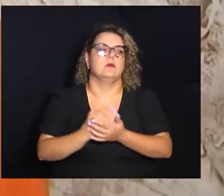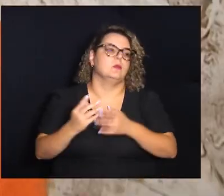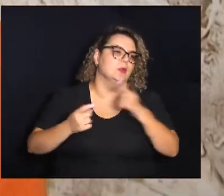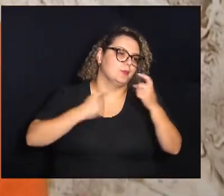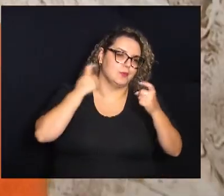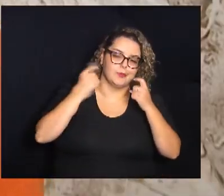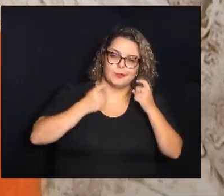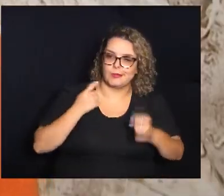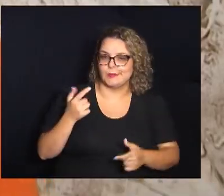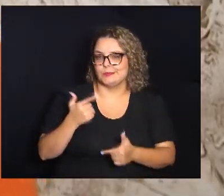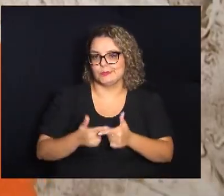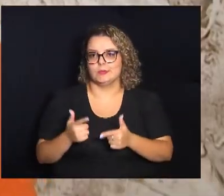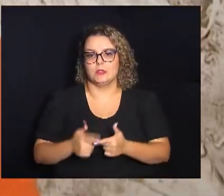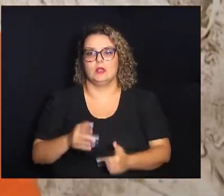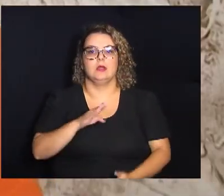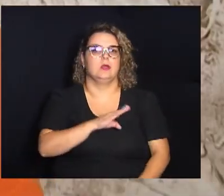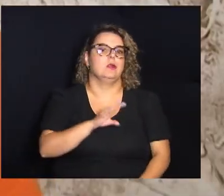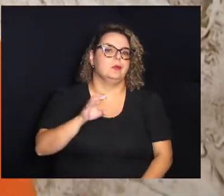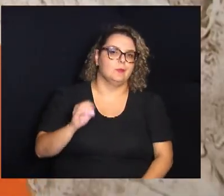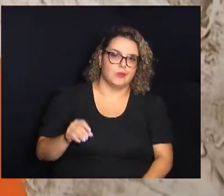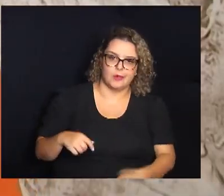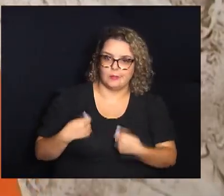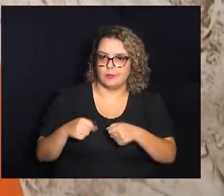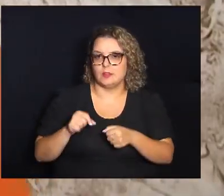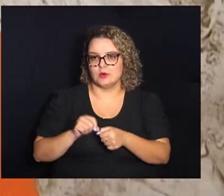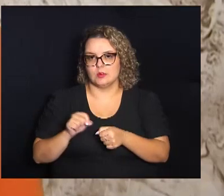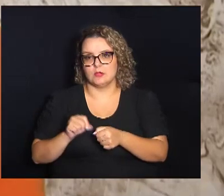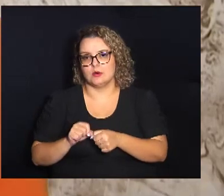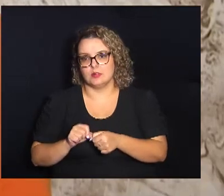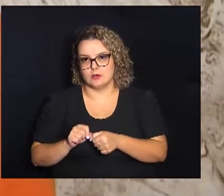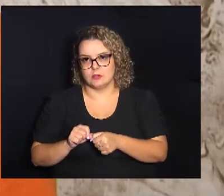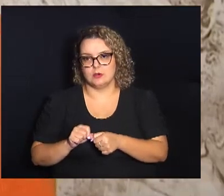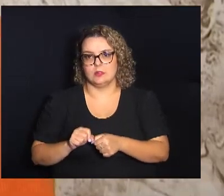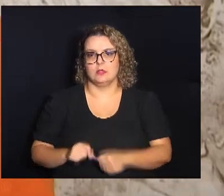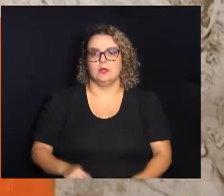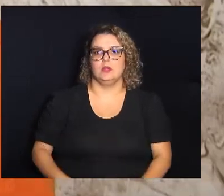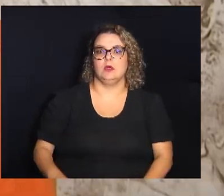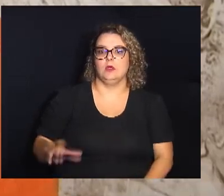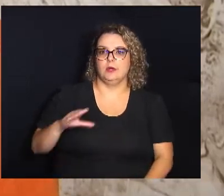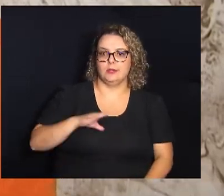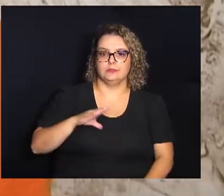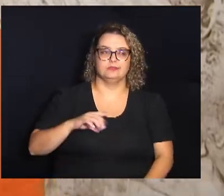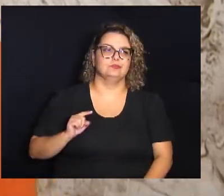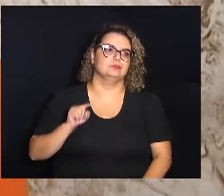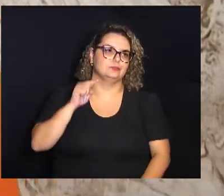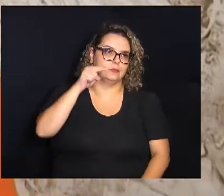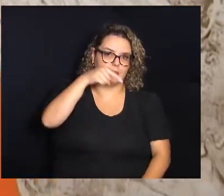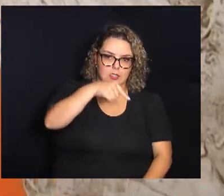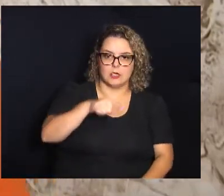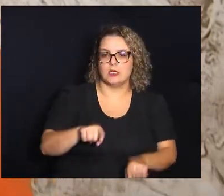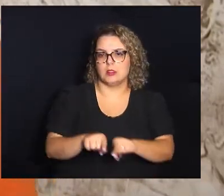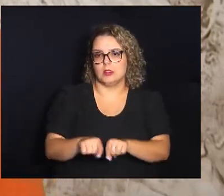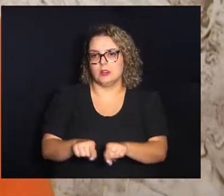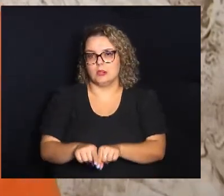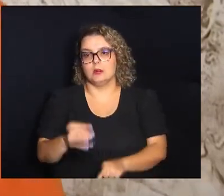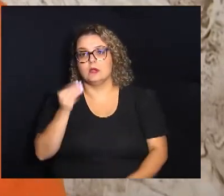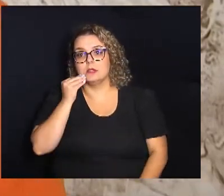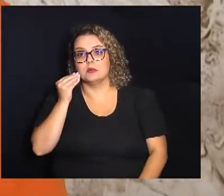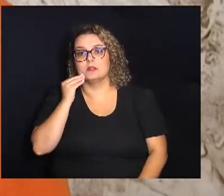teve que fazer boletim de ocorrência. Tivemos que sair de uma cidade para outra para também tentar